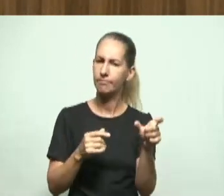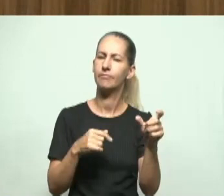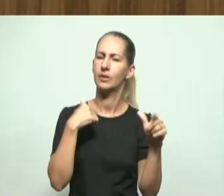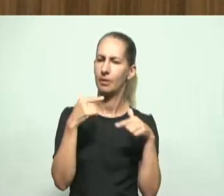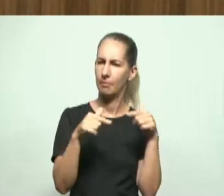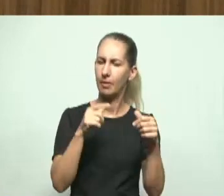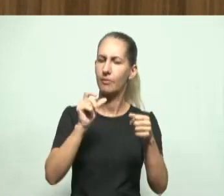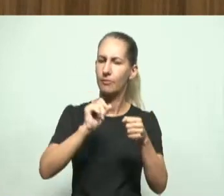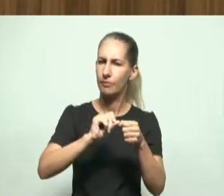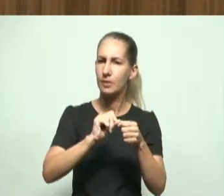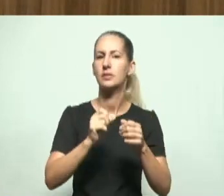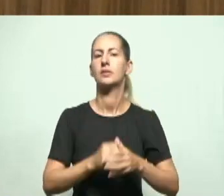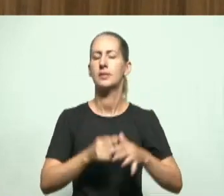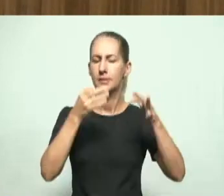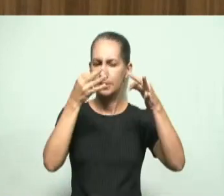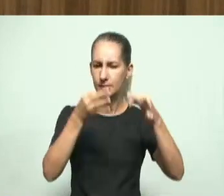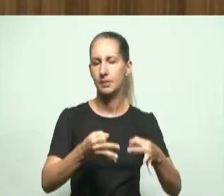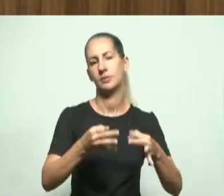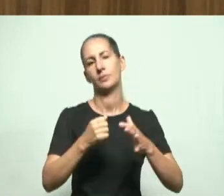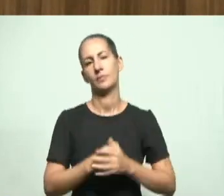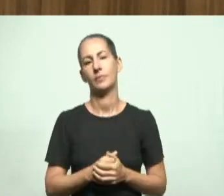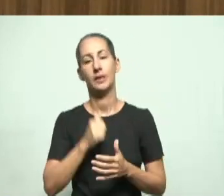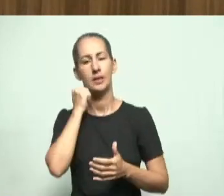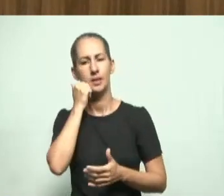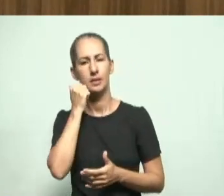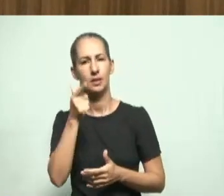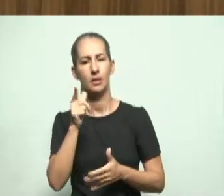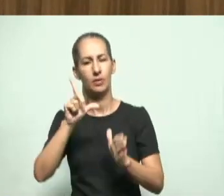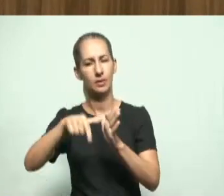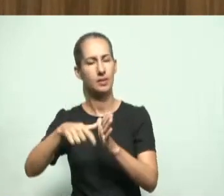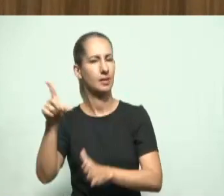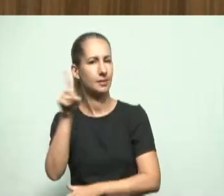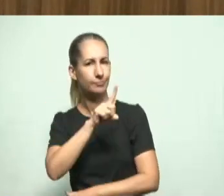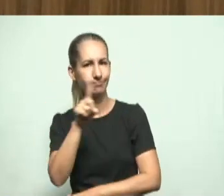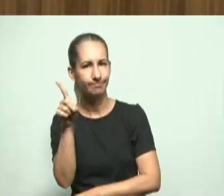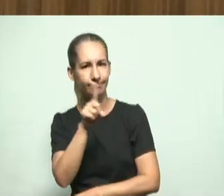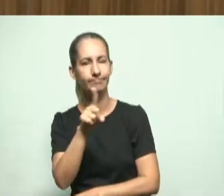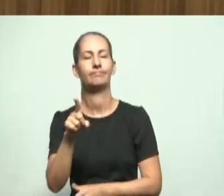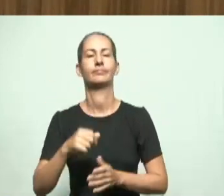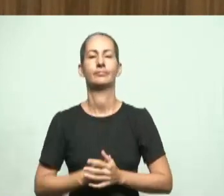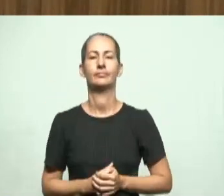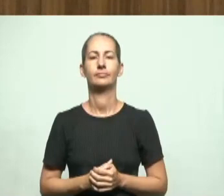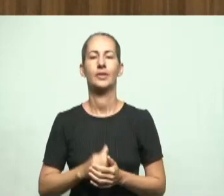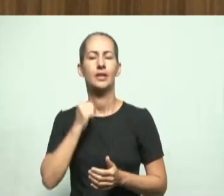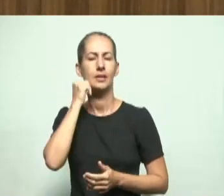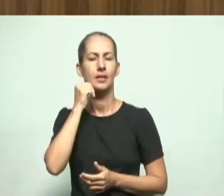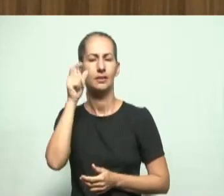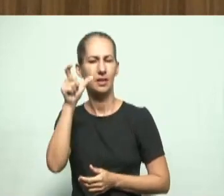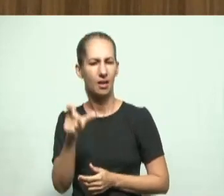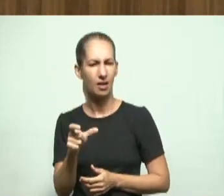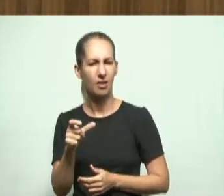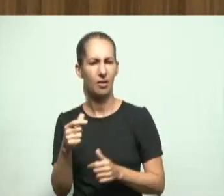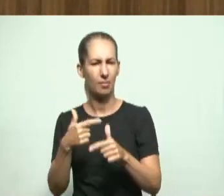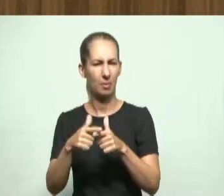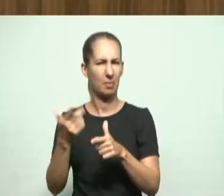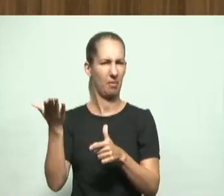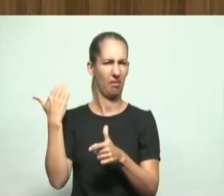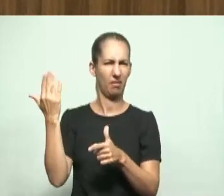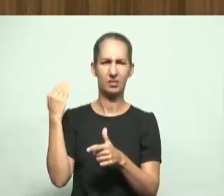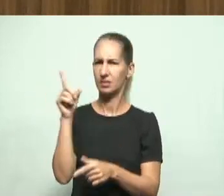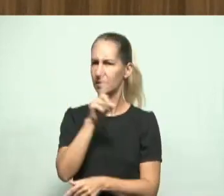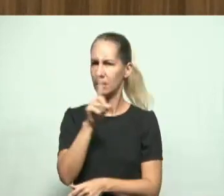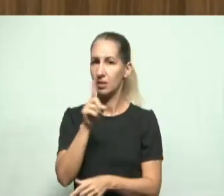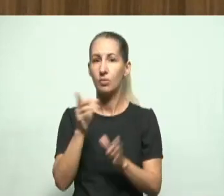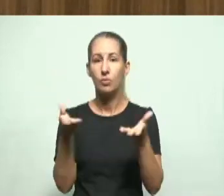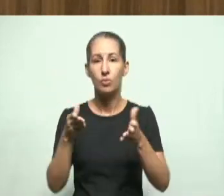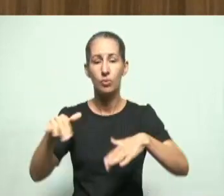grande gesto e, com certeza, Natal não vai retroceder. Natal não vai passar aquele problema que nós passamos